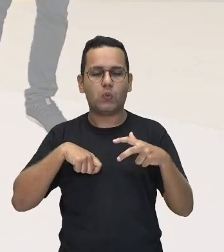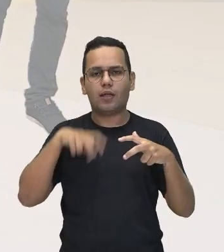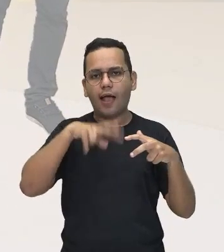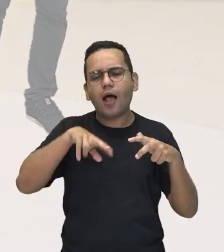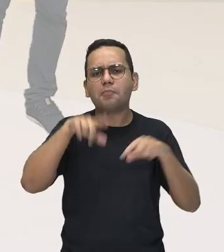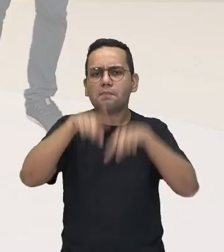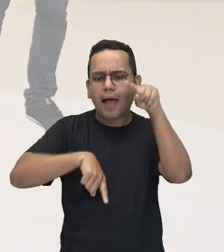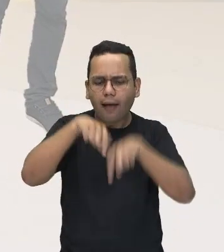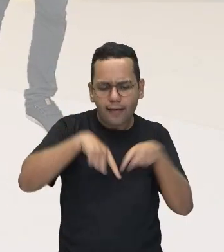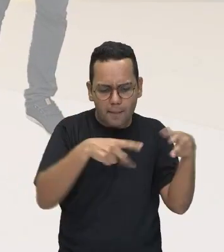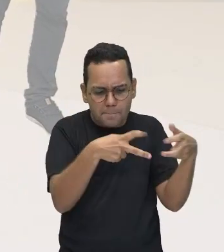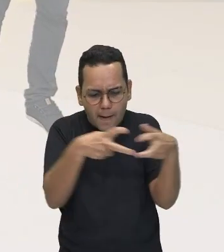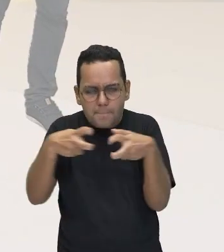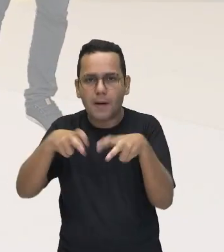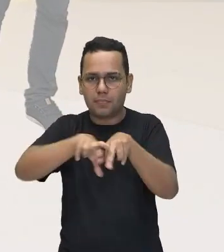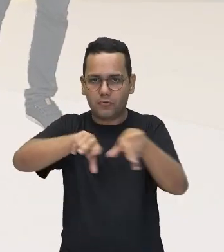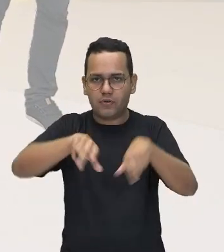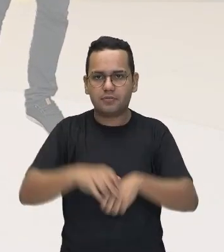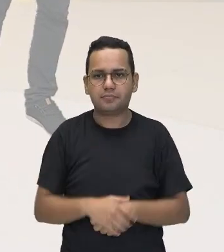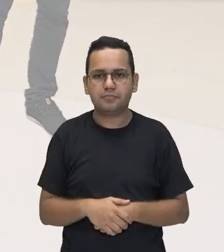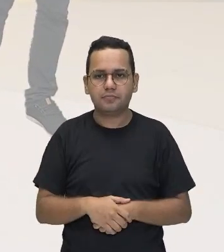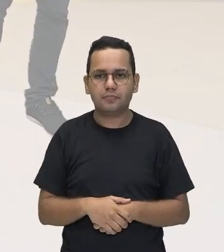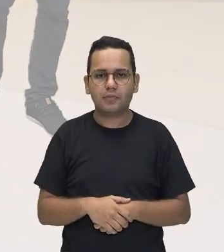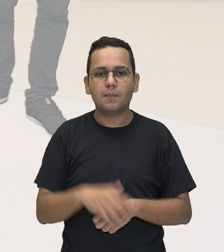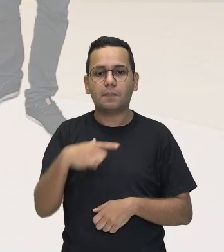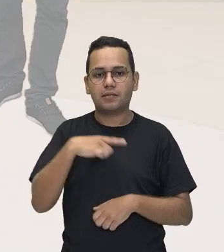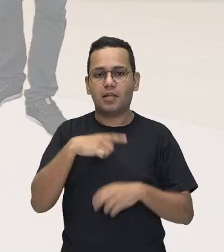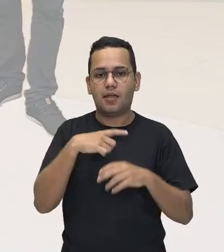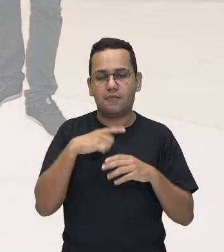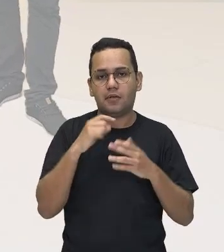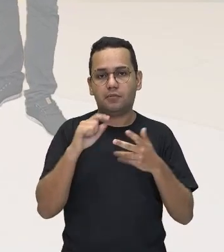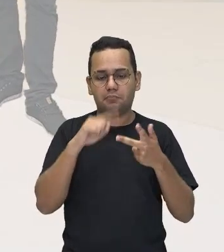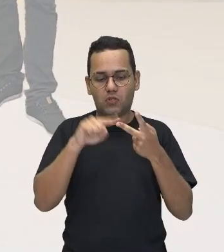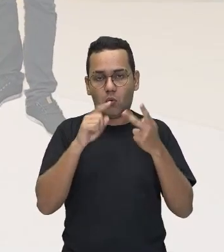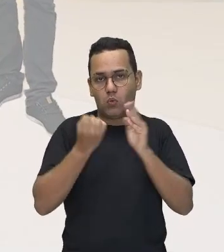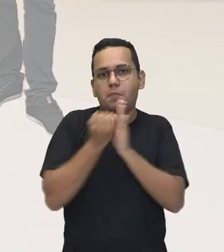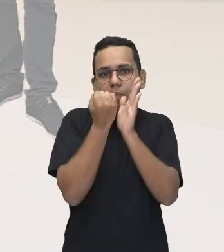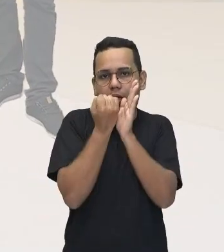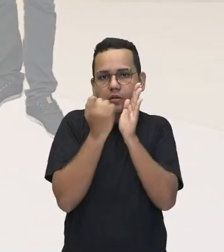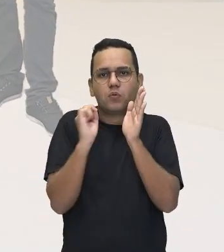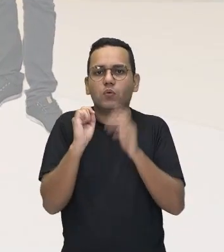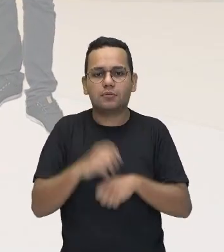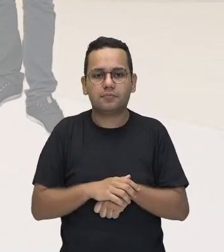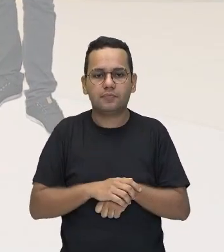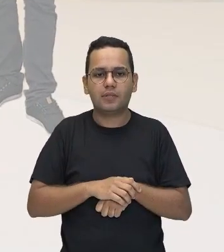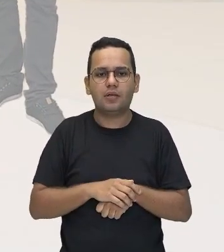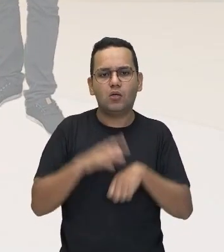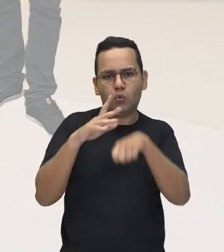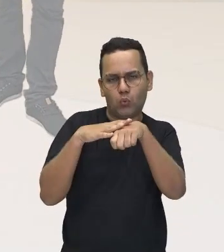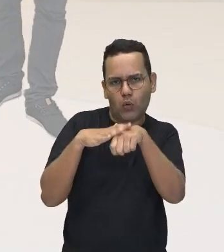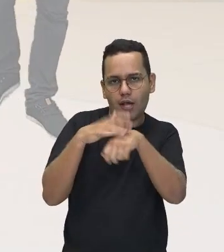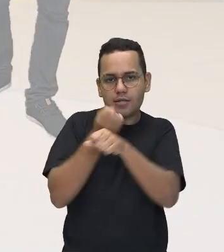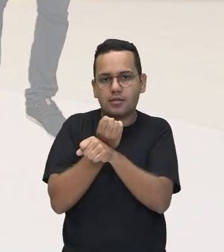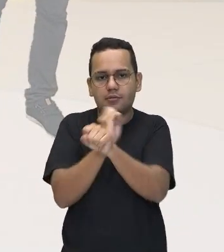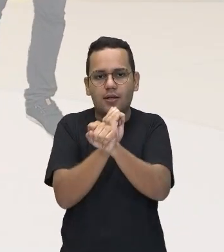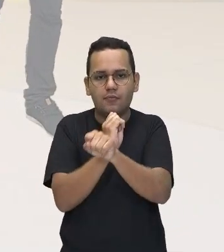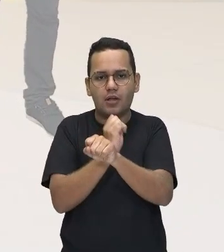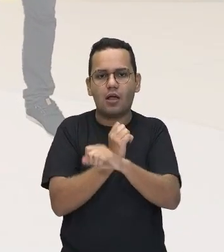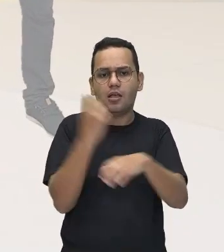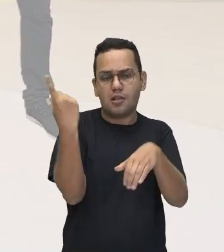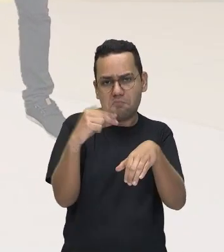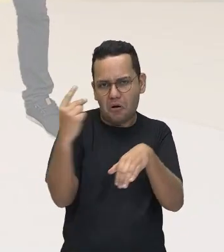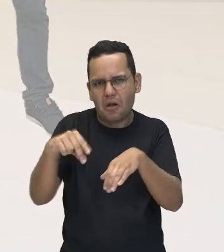acabaria provocando impactos na região, como doenças, escravidão, exploração de